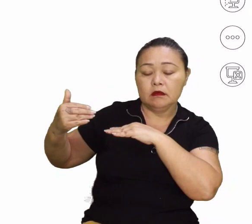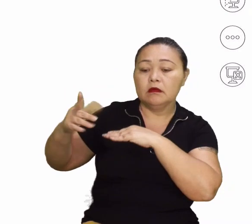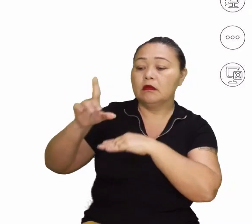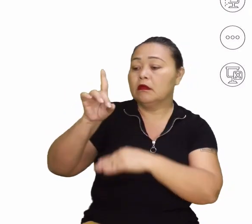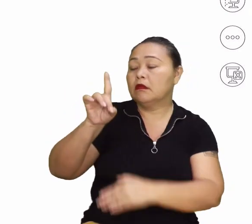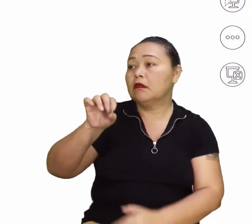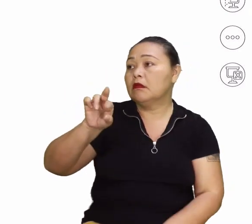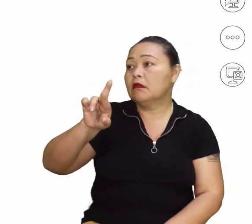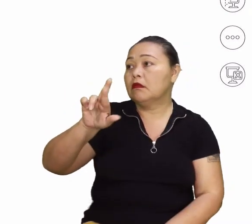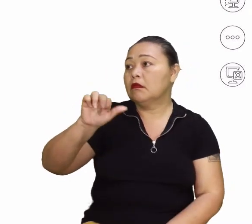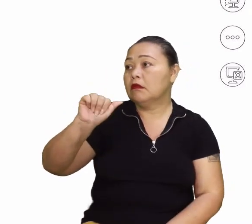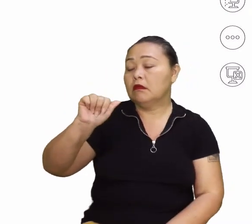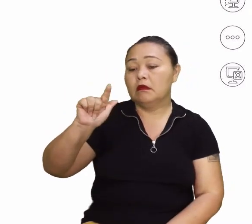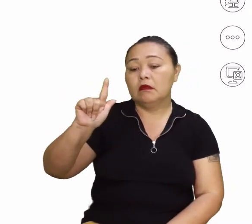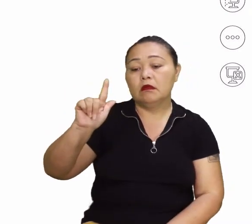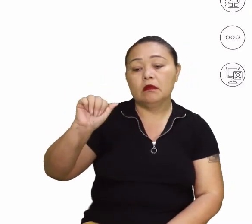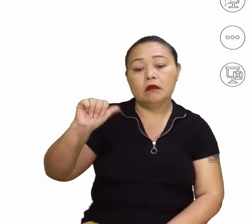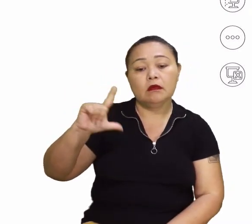né?